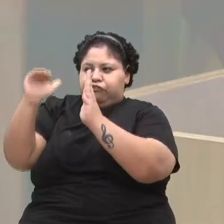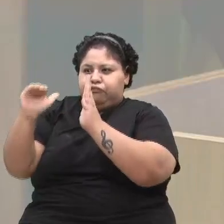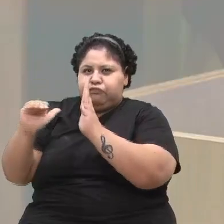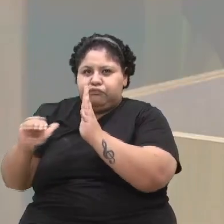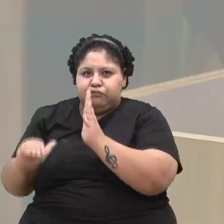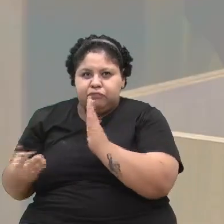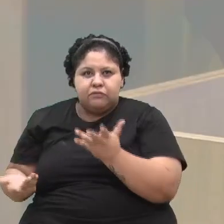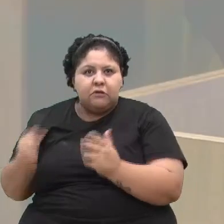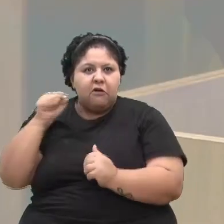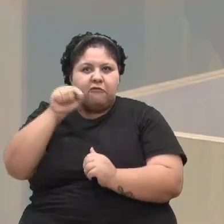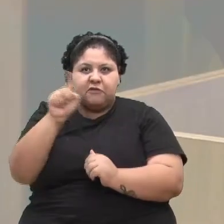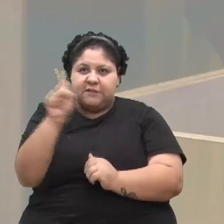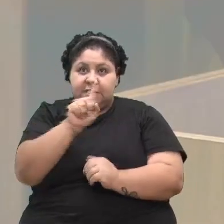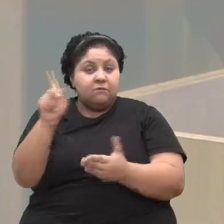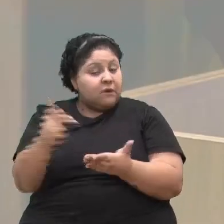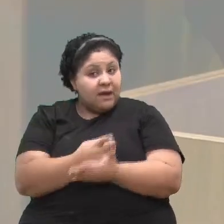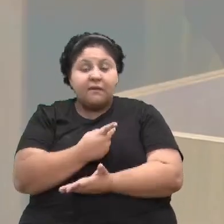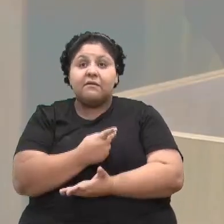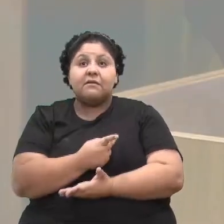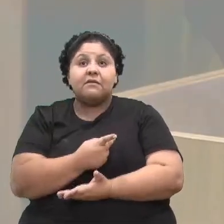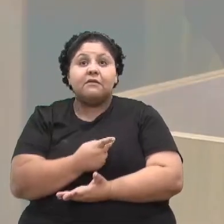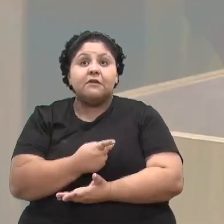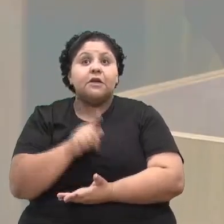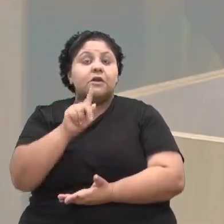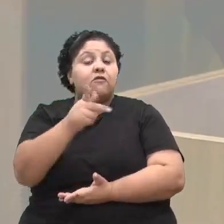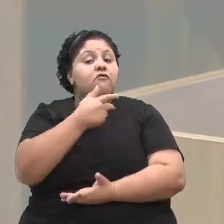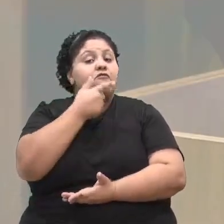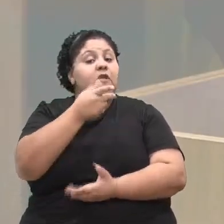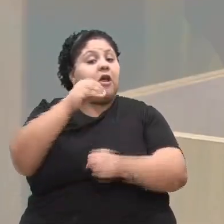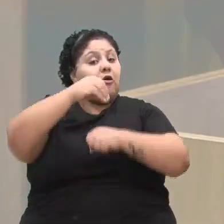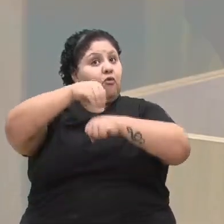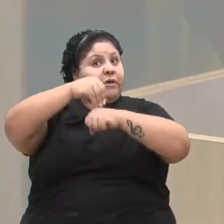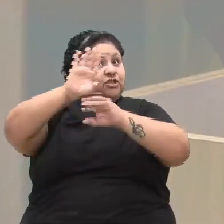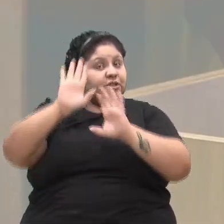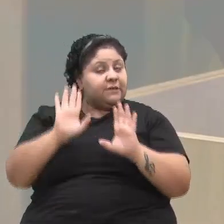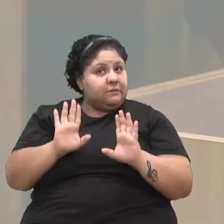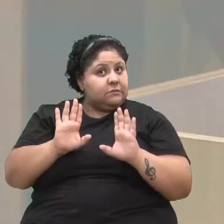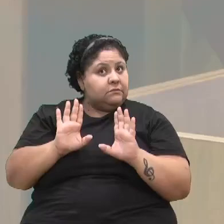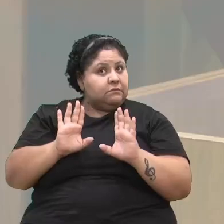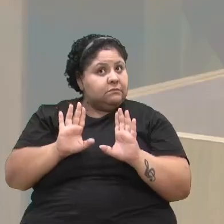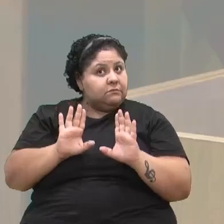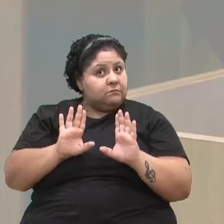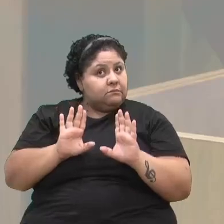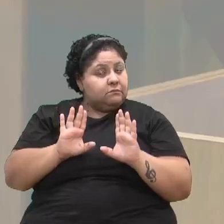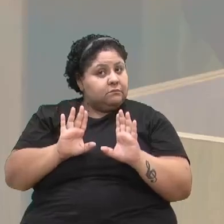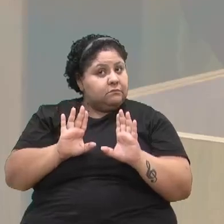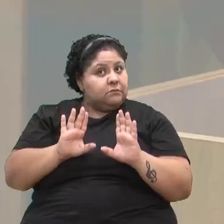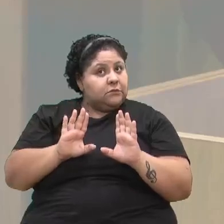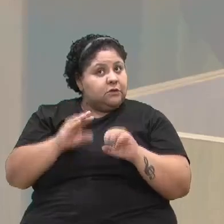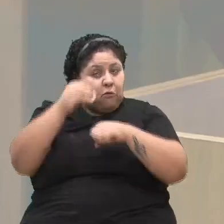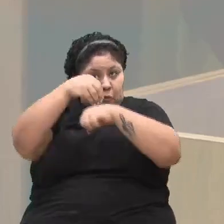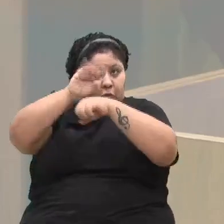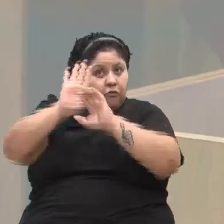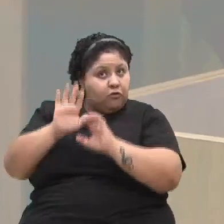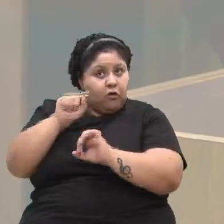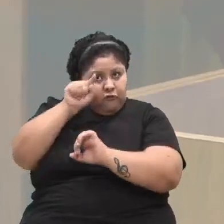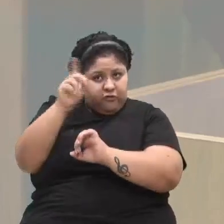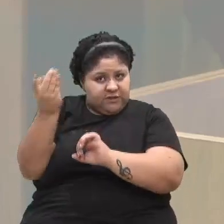errar? Eu vou te dar um palpite, porque conselho não se dá. Mas é um palpite. Você não quer